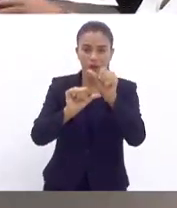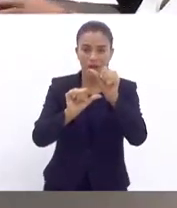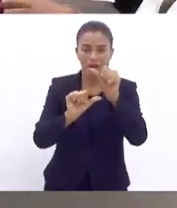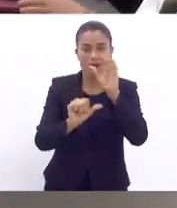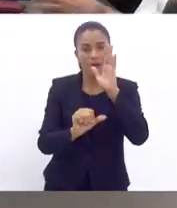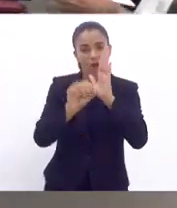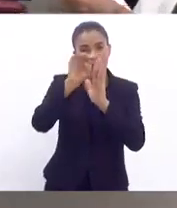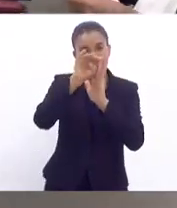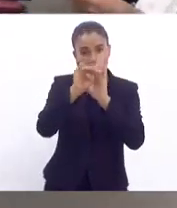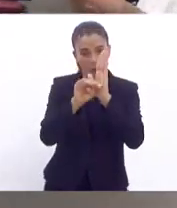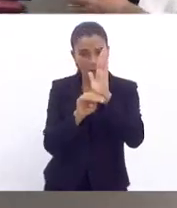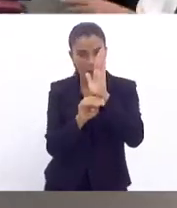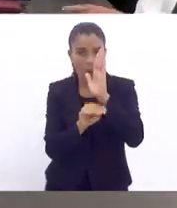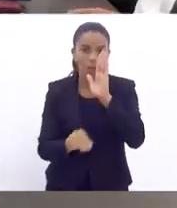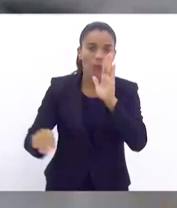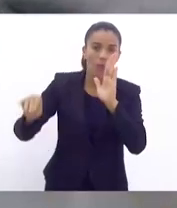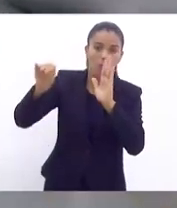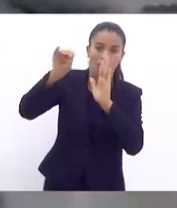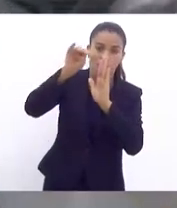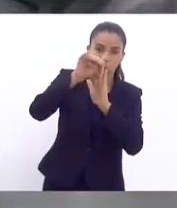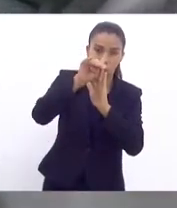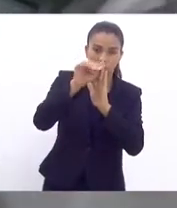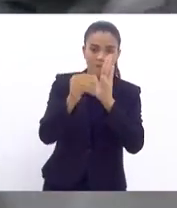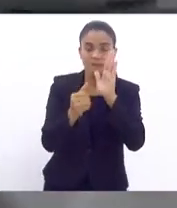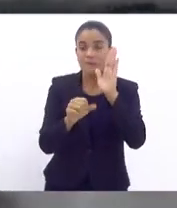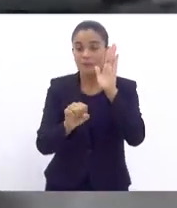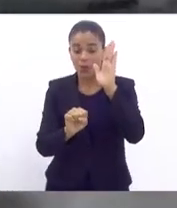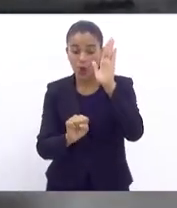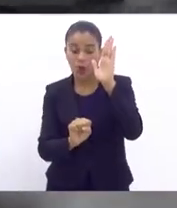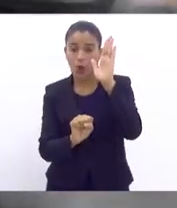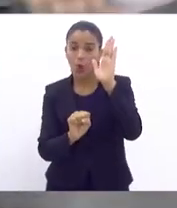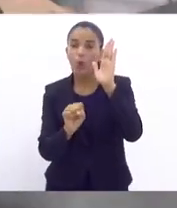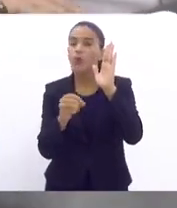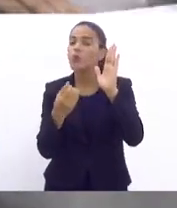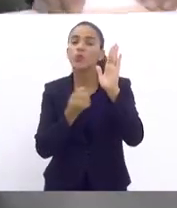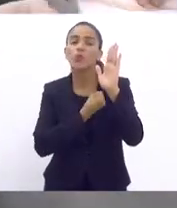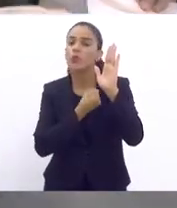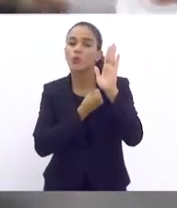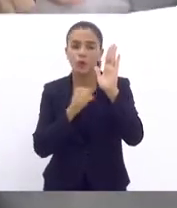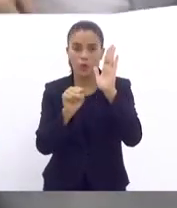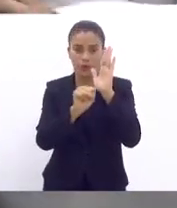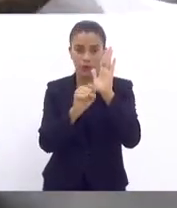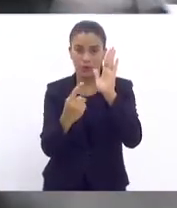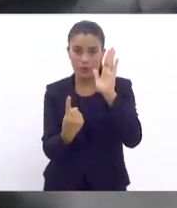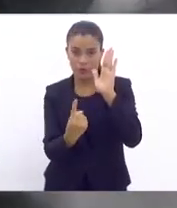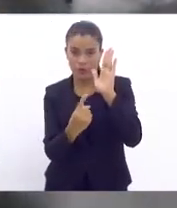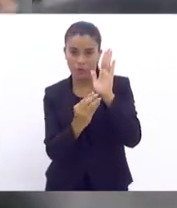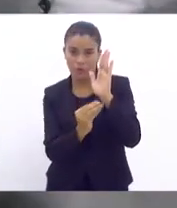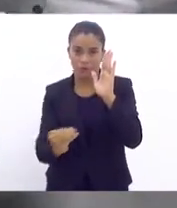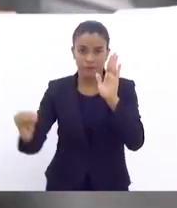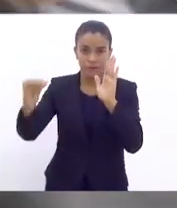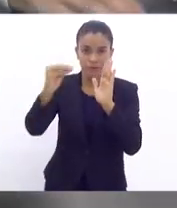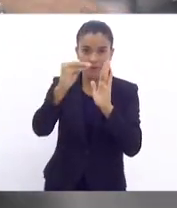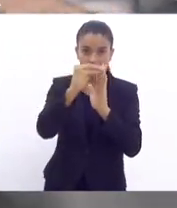para que nós possamos iniciar pelo número 8181 da pauta